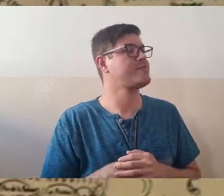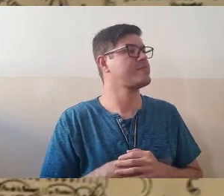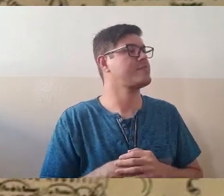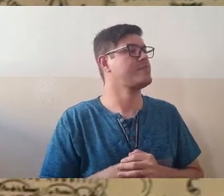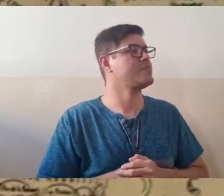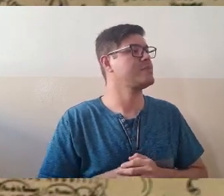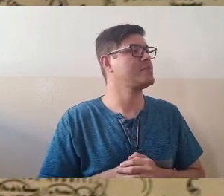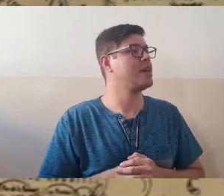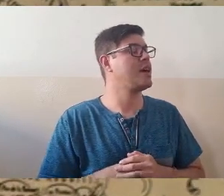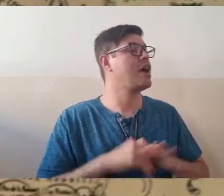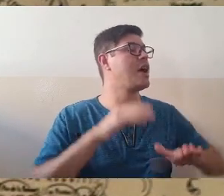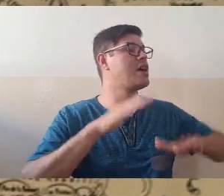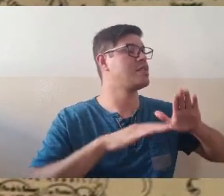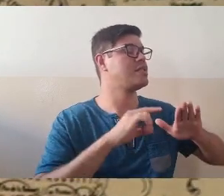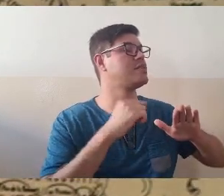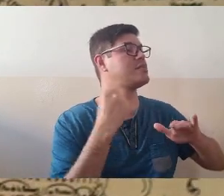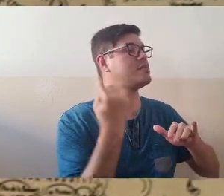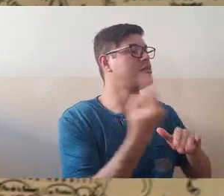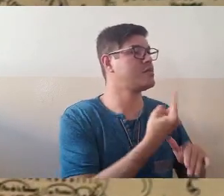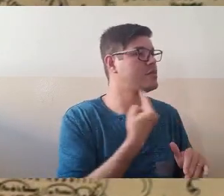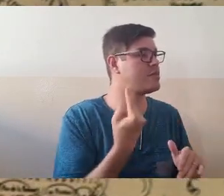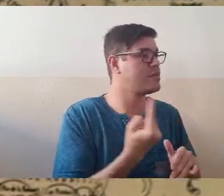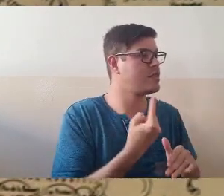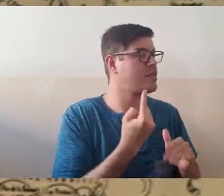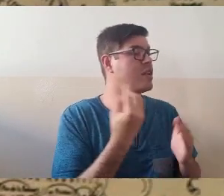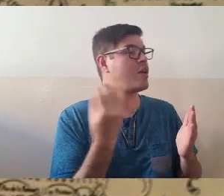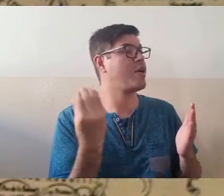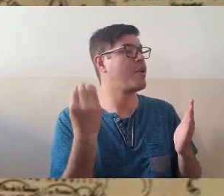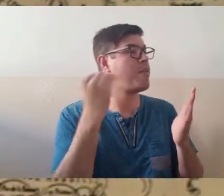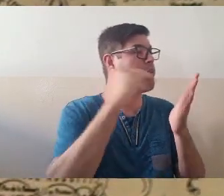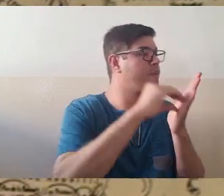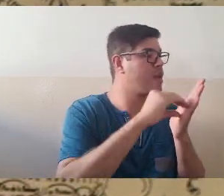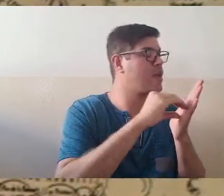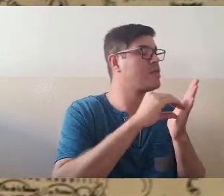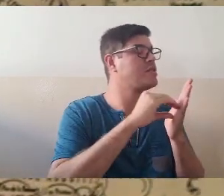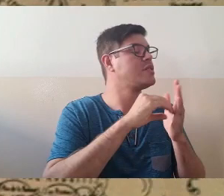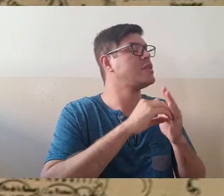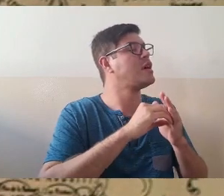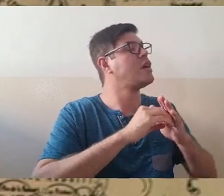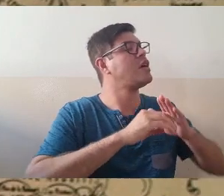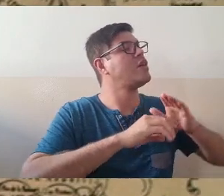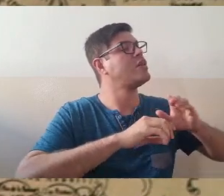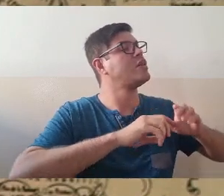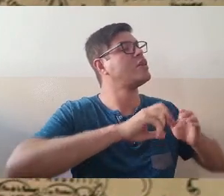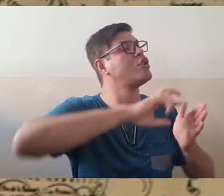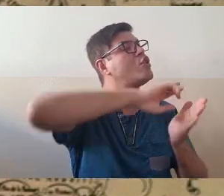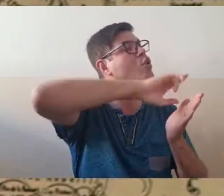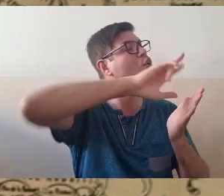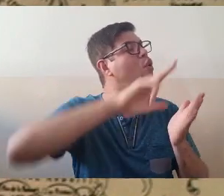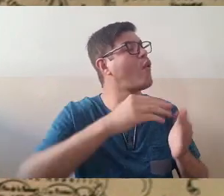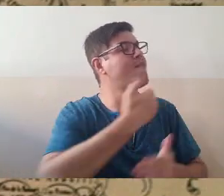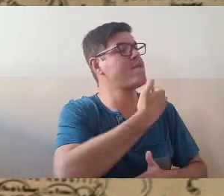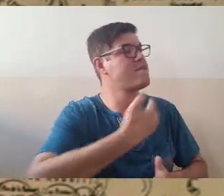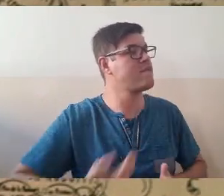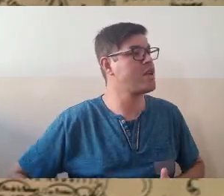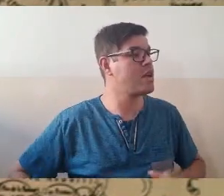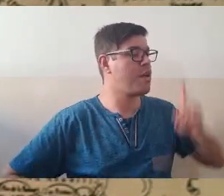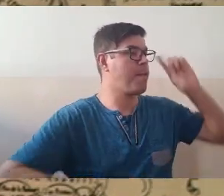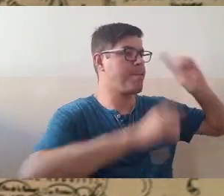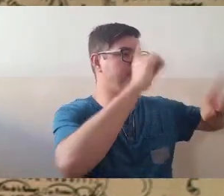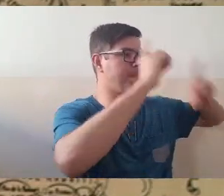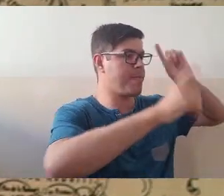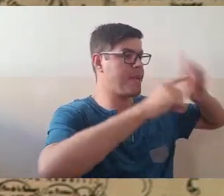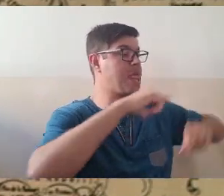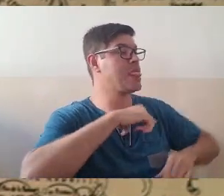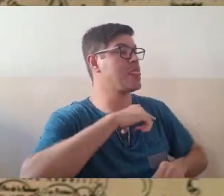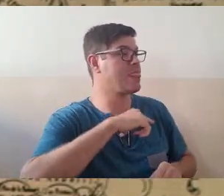porque nós a implantamos ou reimplantamos, nada disso. Todos os governos que passaram fizeram em suas